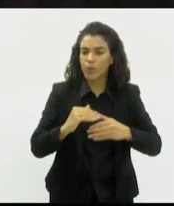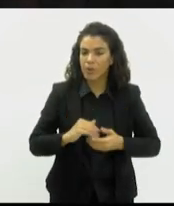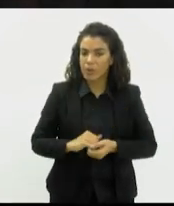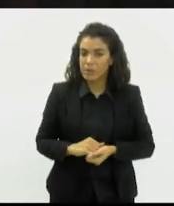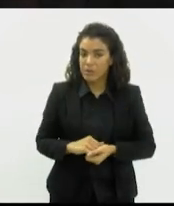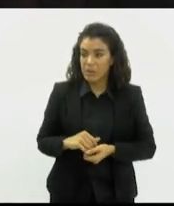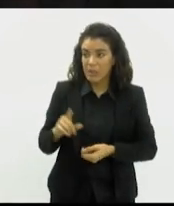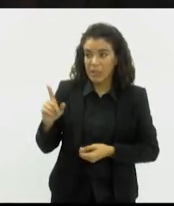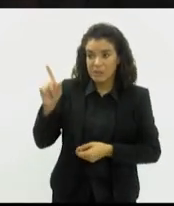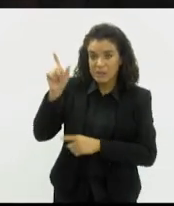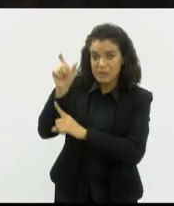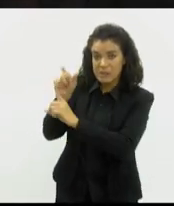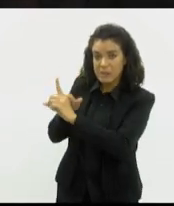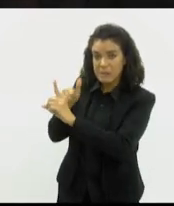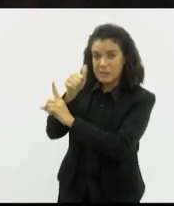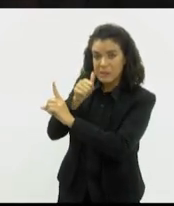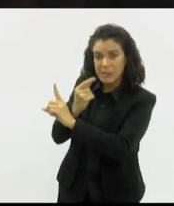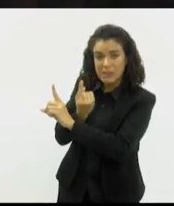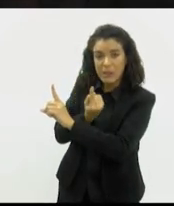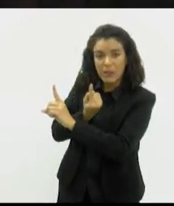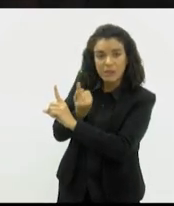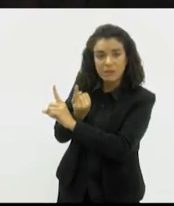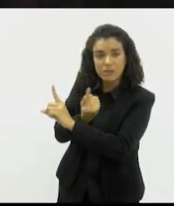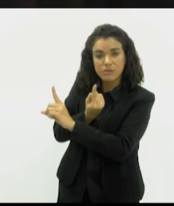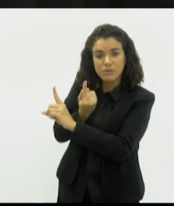Essa moça está sozinha, Natália.